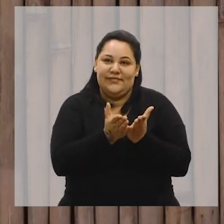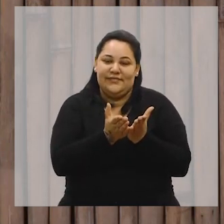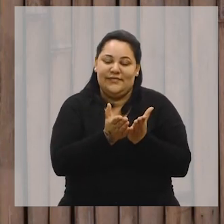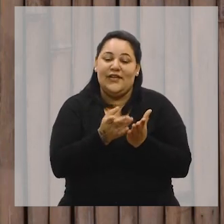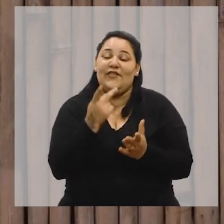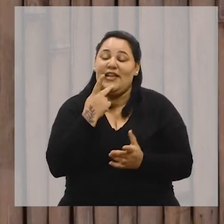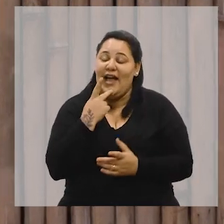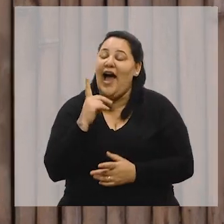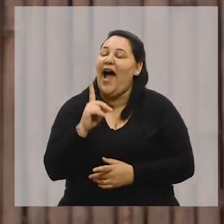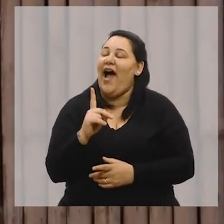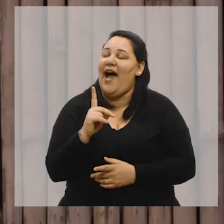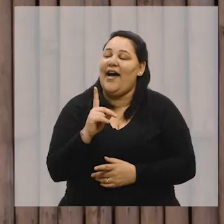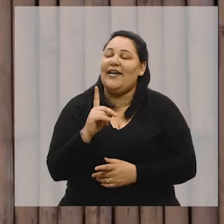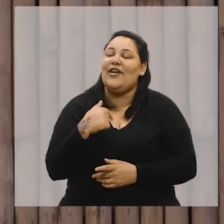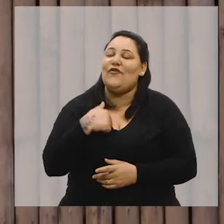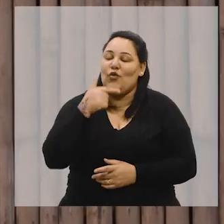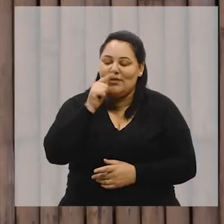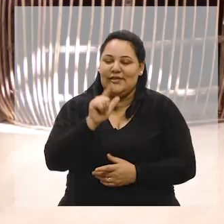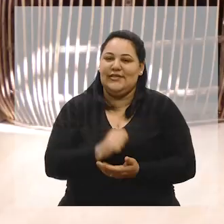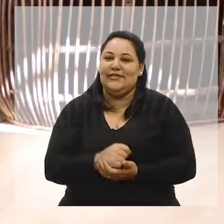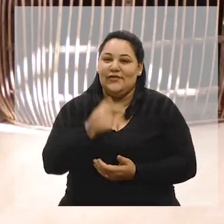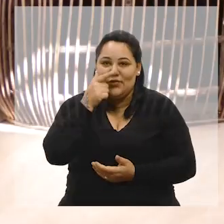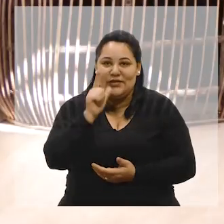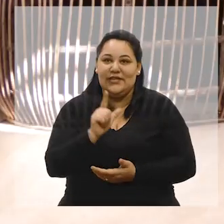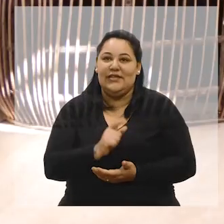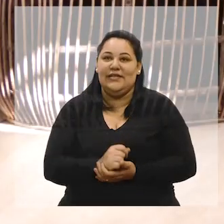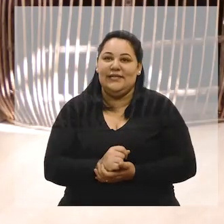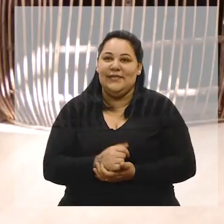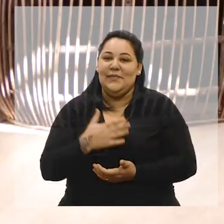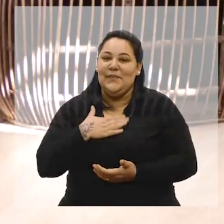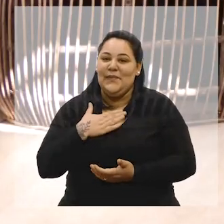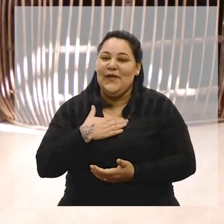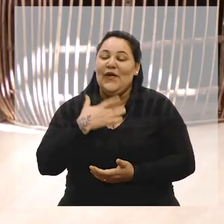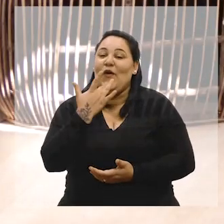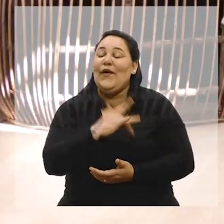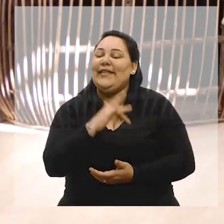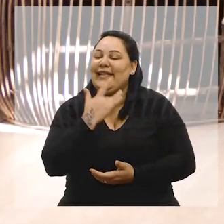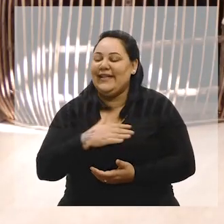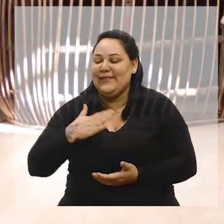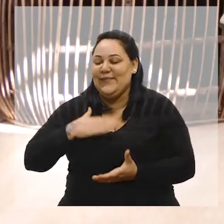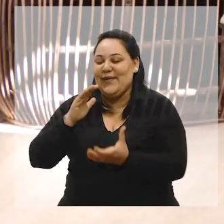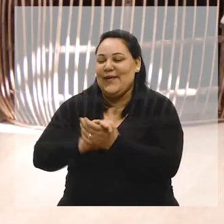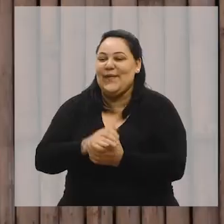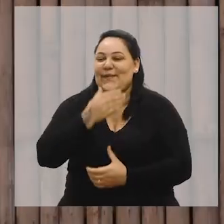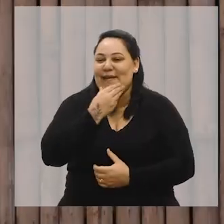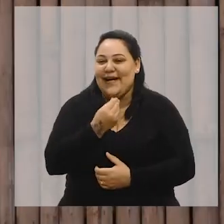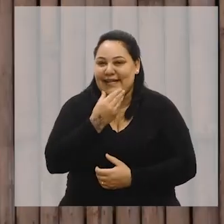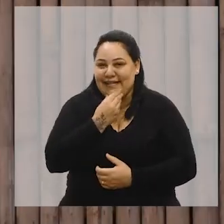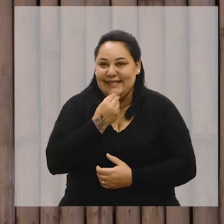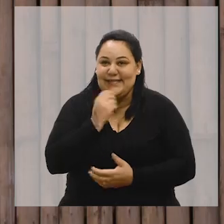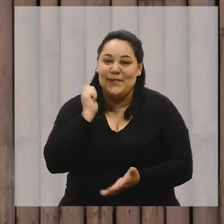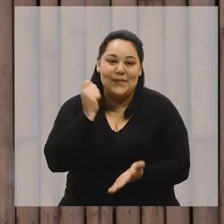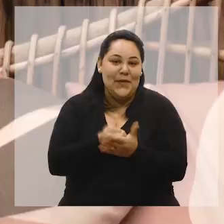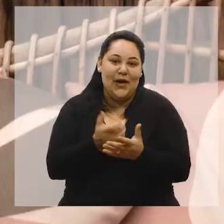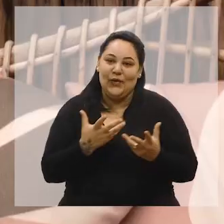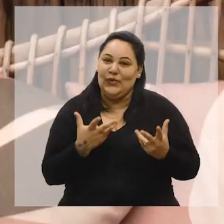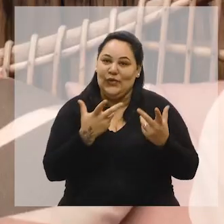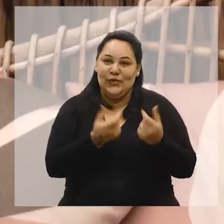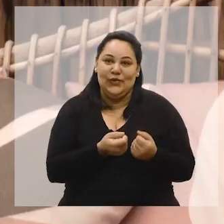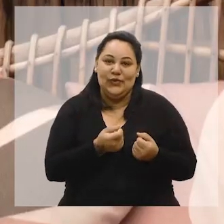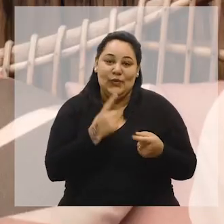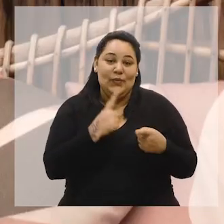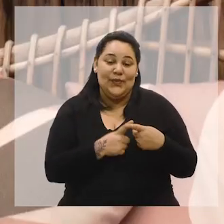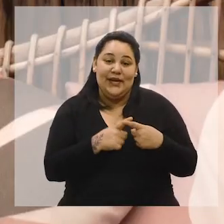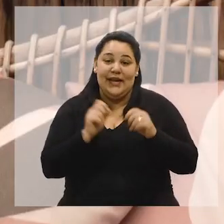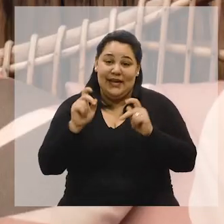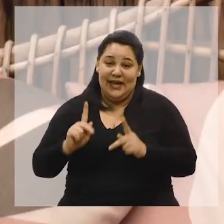falei, não, uma hora vai dar. Cobre do meu marido, que teve que ficar arcando com as consequências, com as despesas. Ele foi eu indo pra cobaia. São Paulo, voltando. Porque as despesas são todas